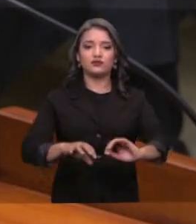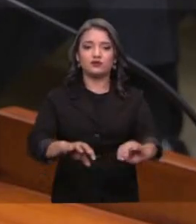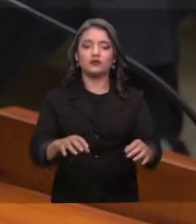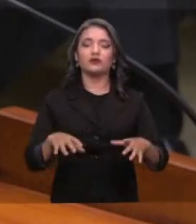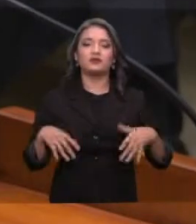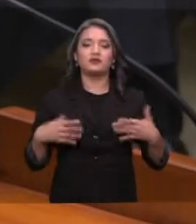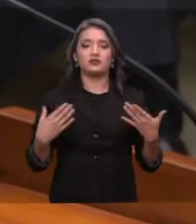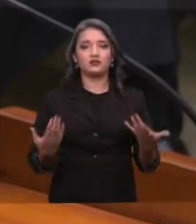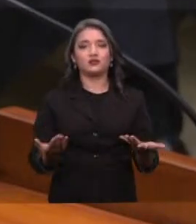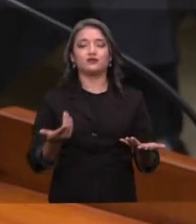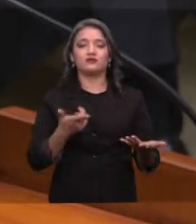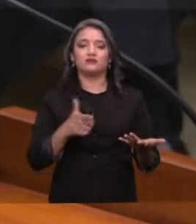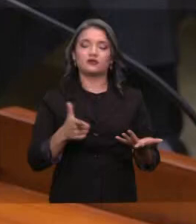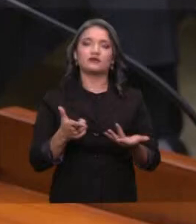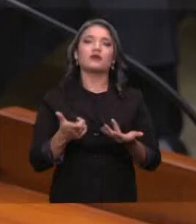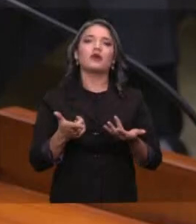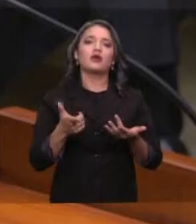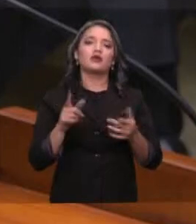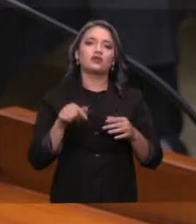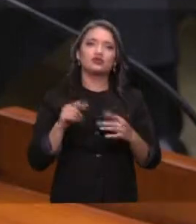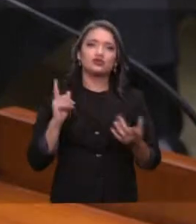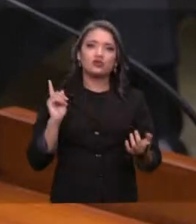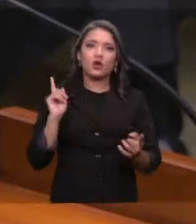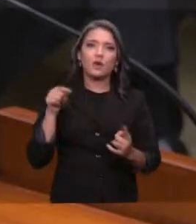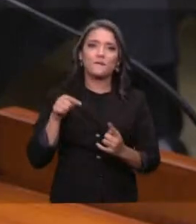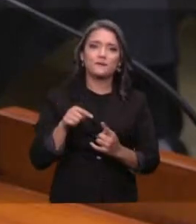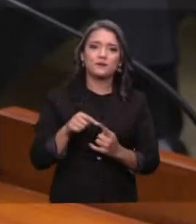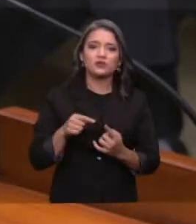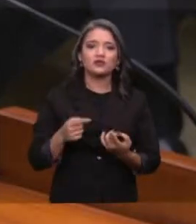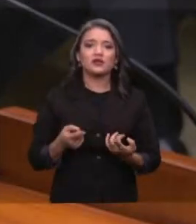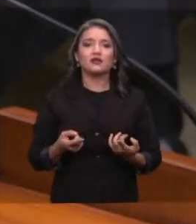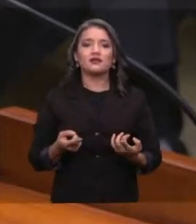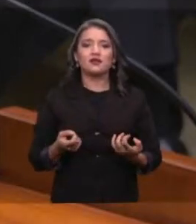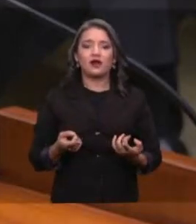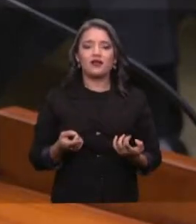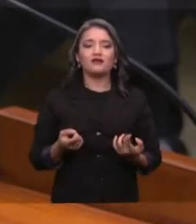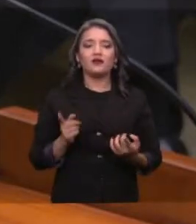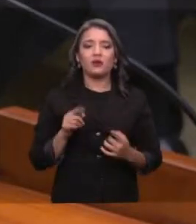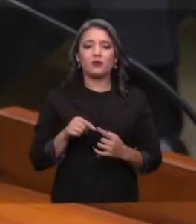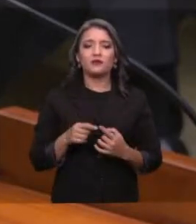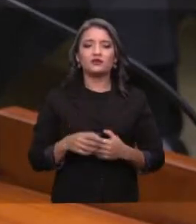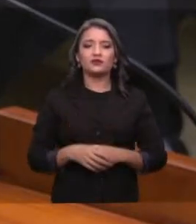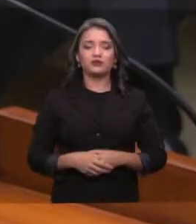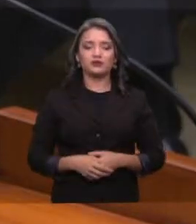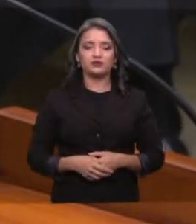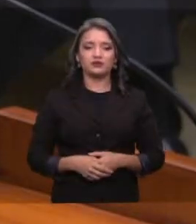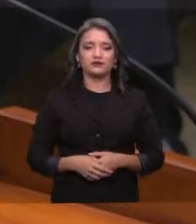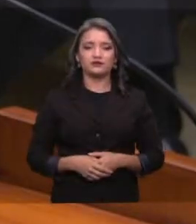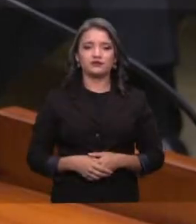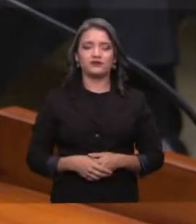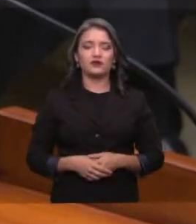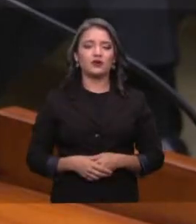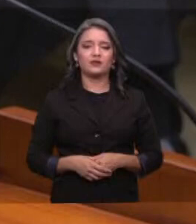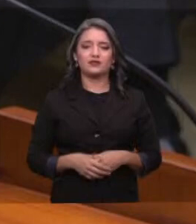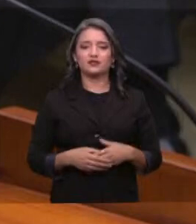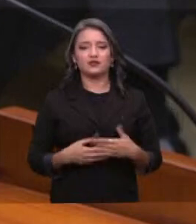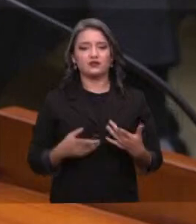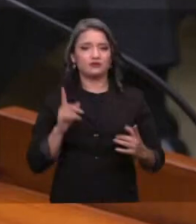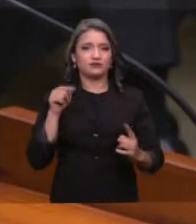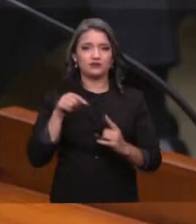motivo para interpretação conforme, mas sim para que o dispositivo seja julgado inconstitucional.